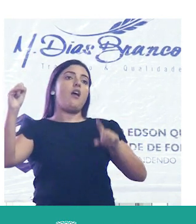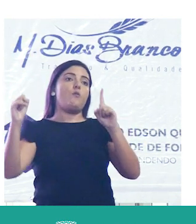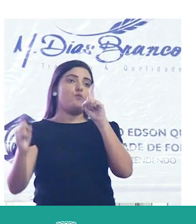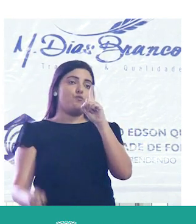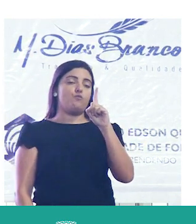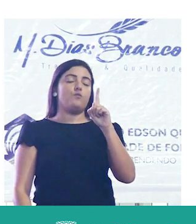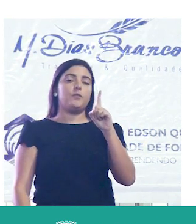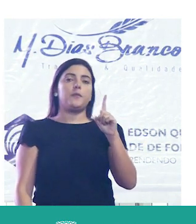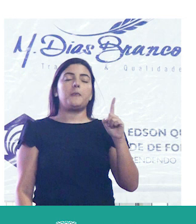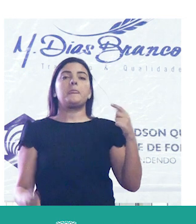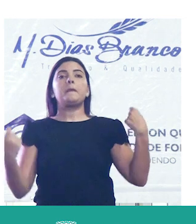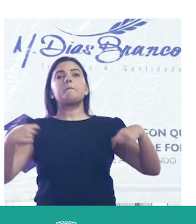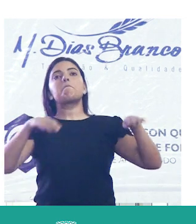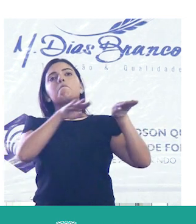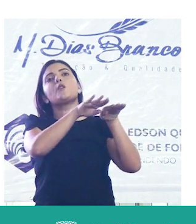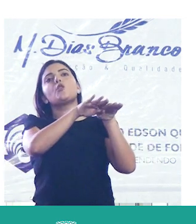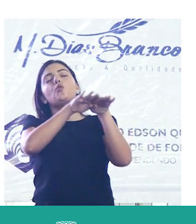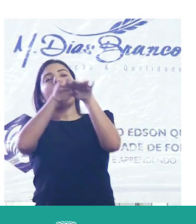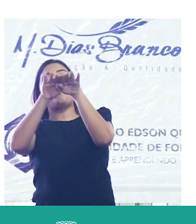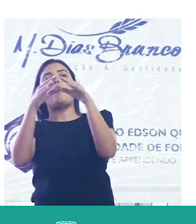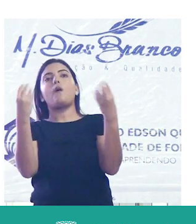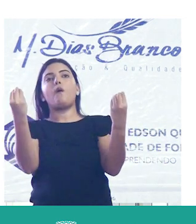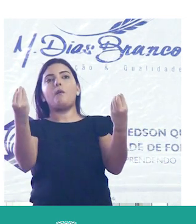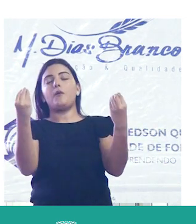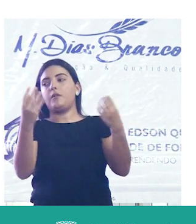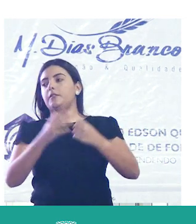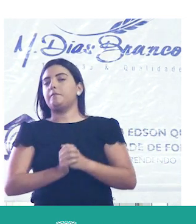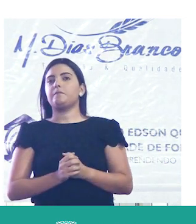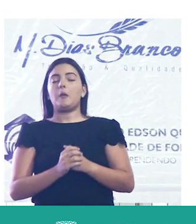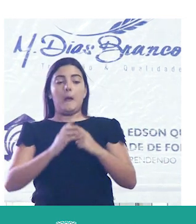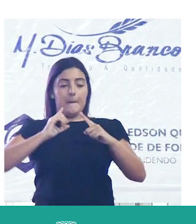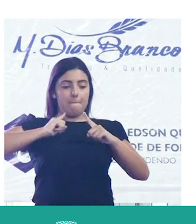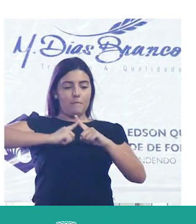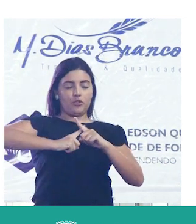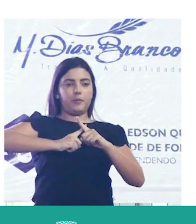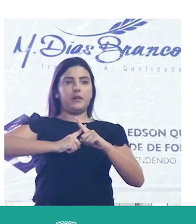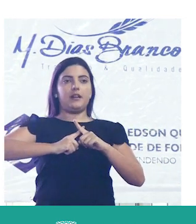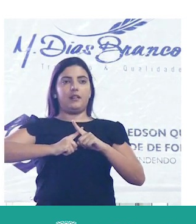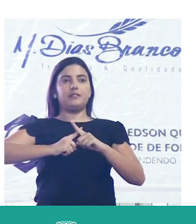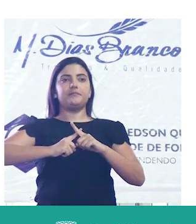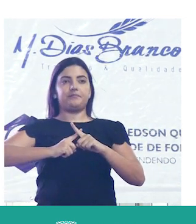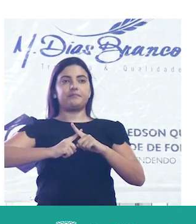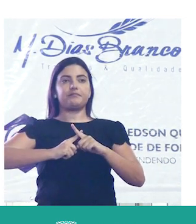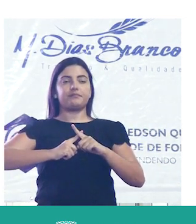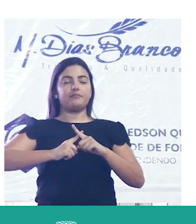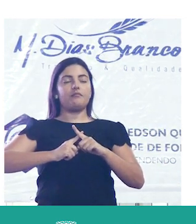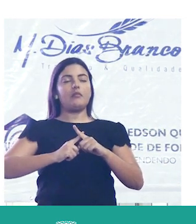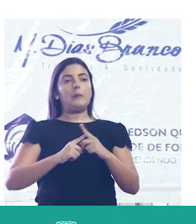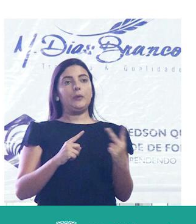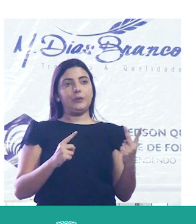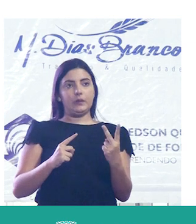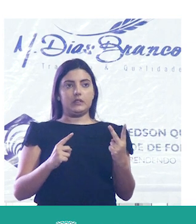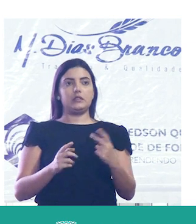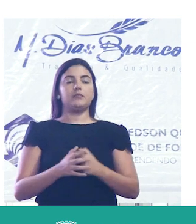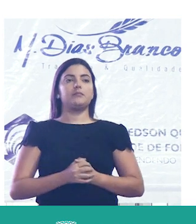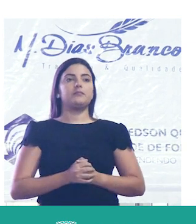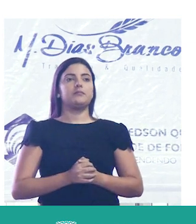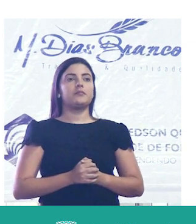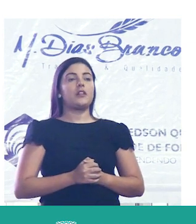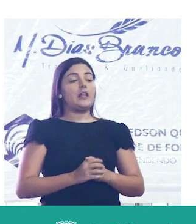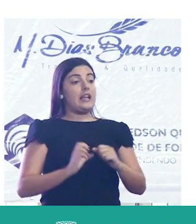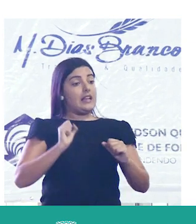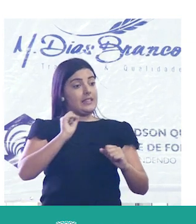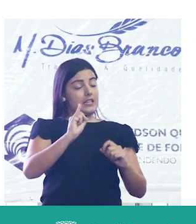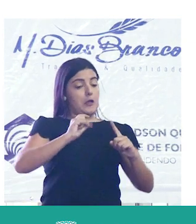1. Então, para igualar, o que é que você vai ter que fazer? Multiplicar essa segunda equação por 2. Quando